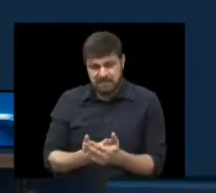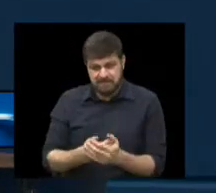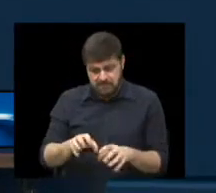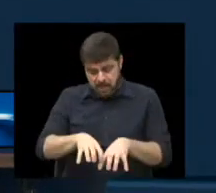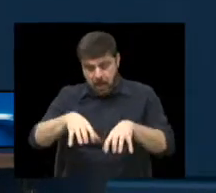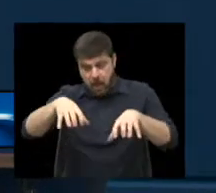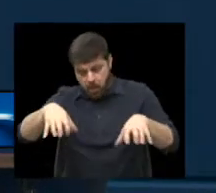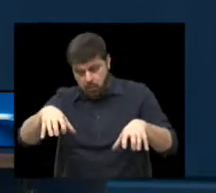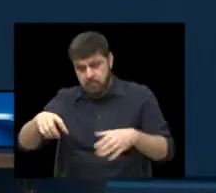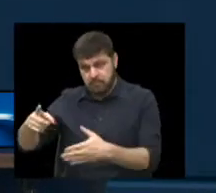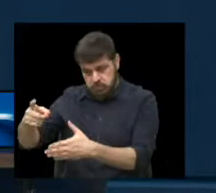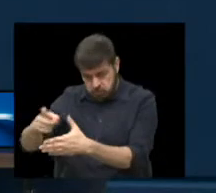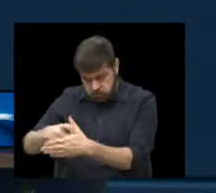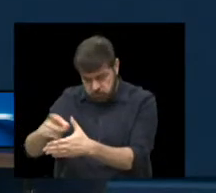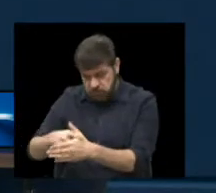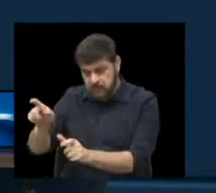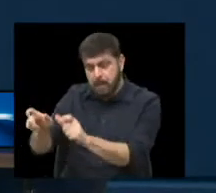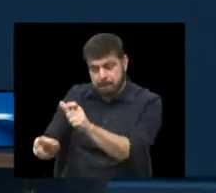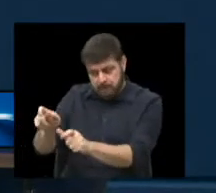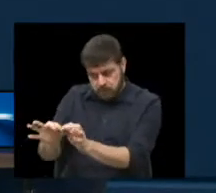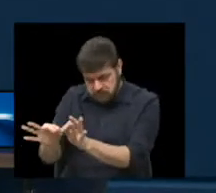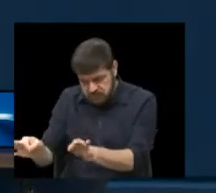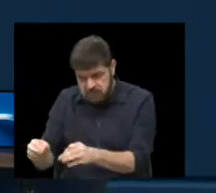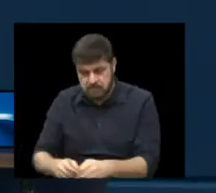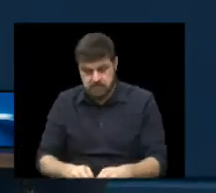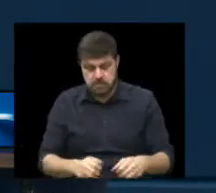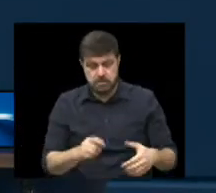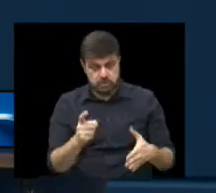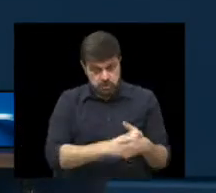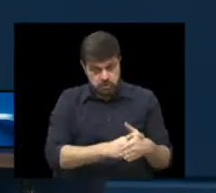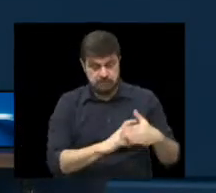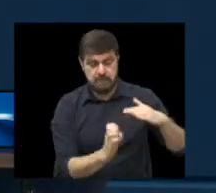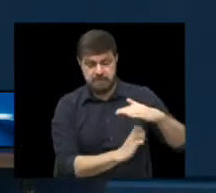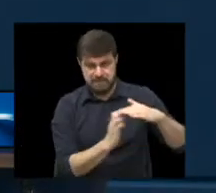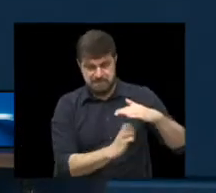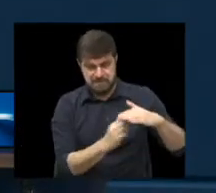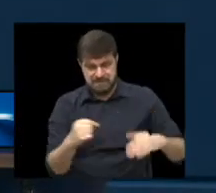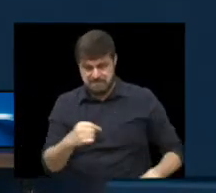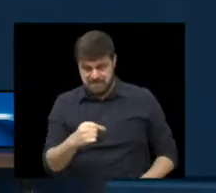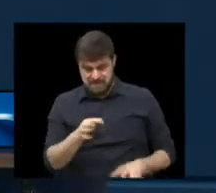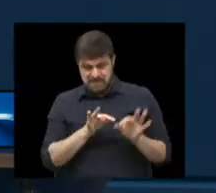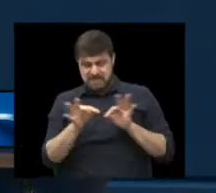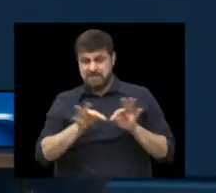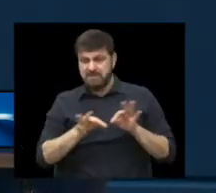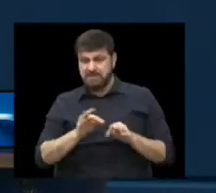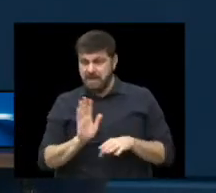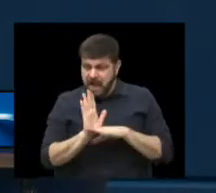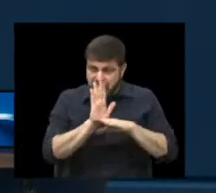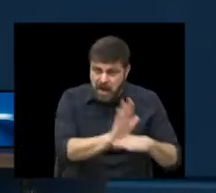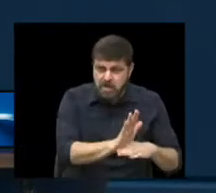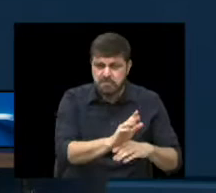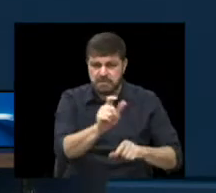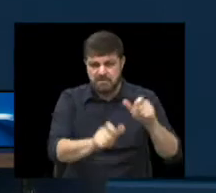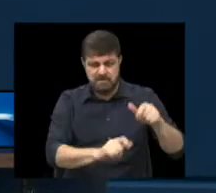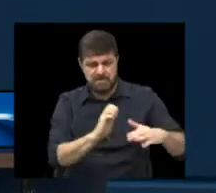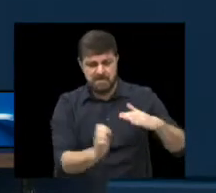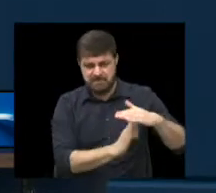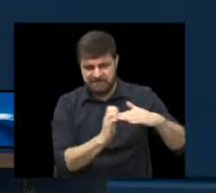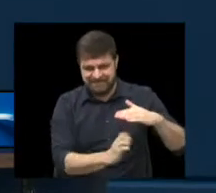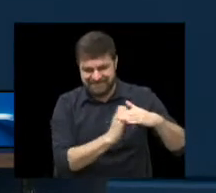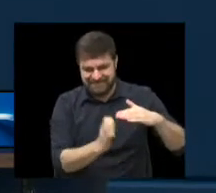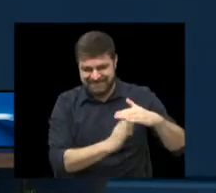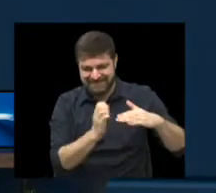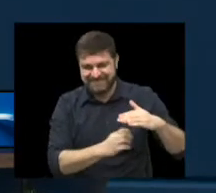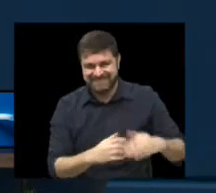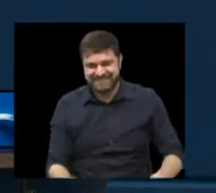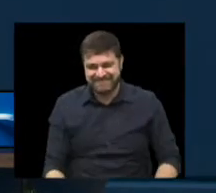mas exatamente esse projeto apresenta condições mais fáceis para as grandes dívidas. O inciso 5º